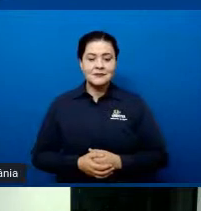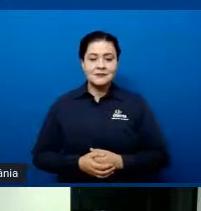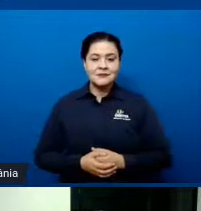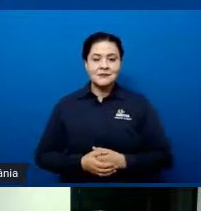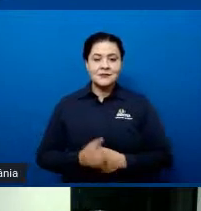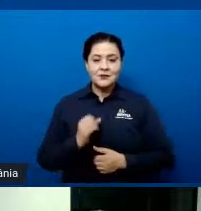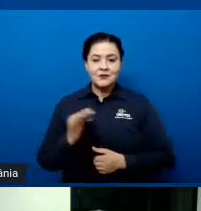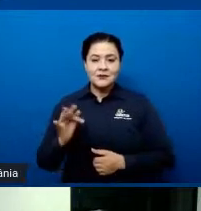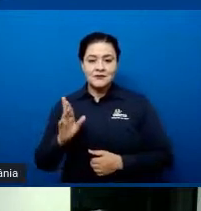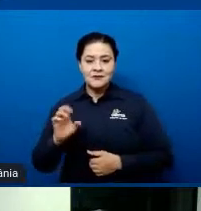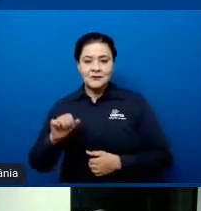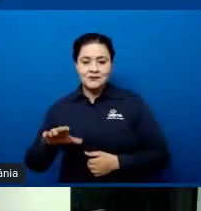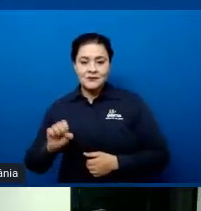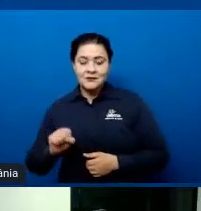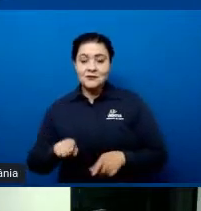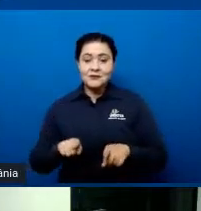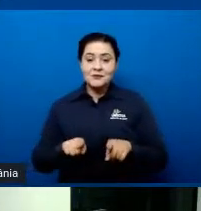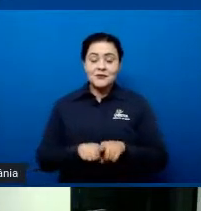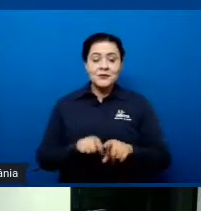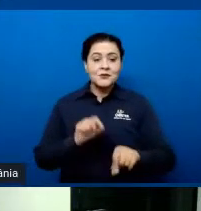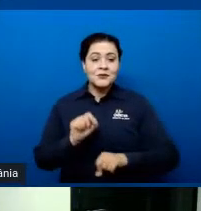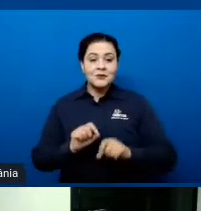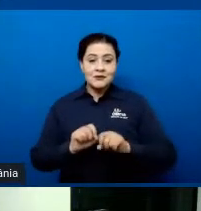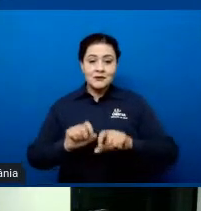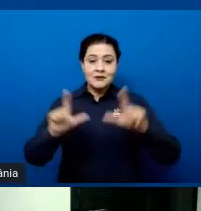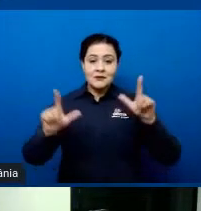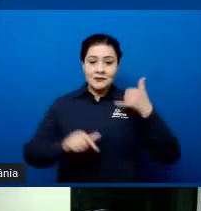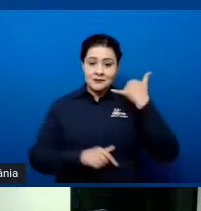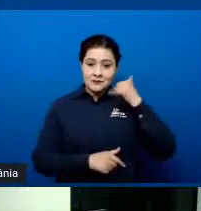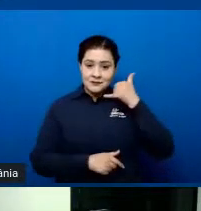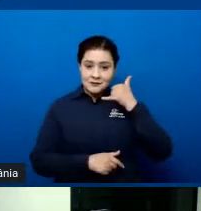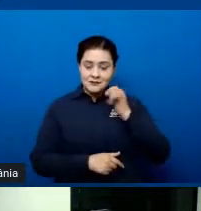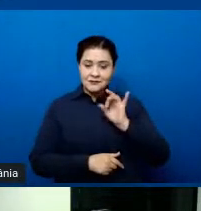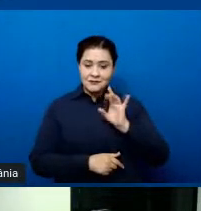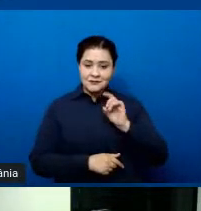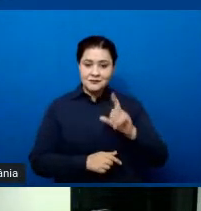Só para vocês entenderem, isso aqui é a tela de um celular gravado, tá?